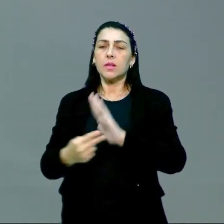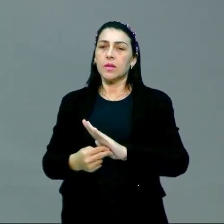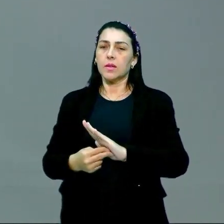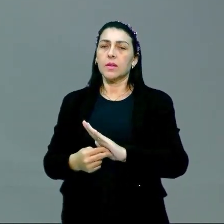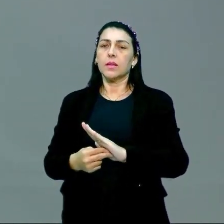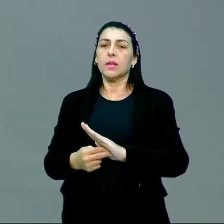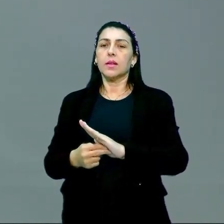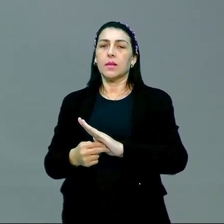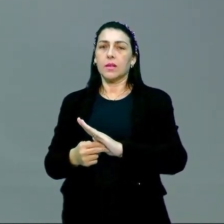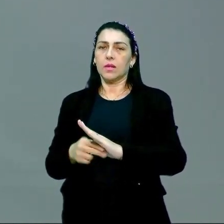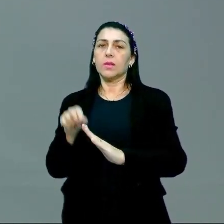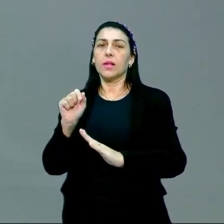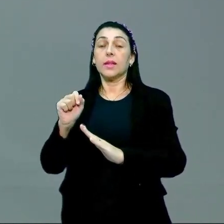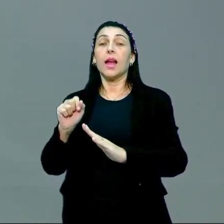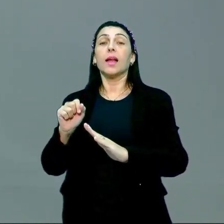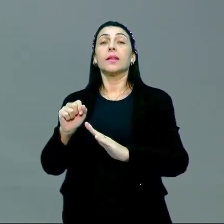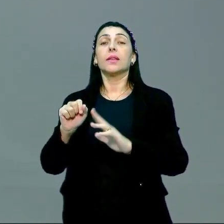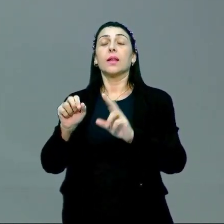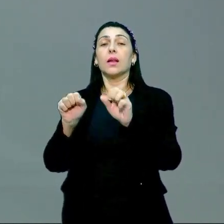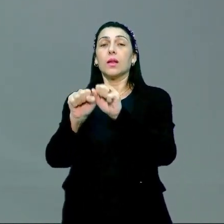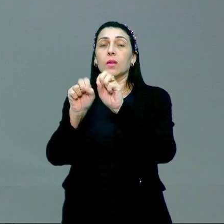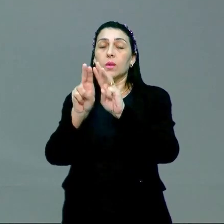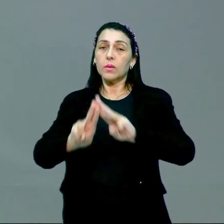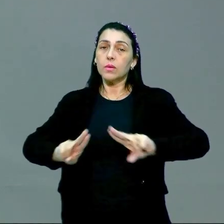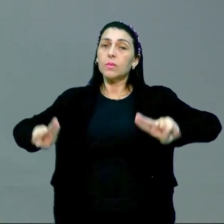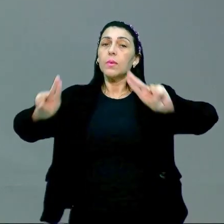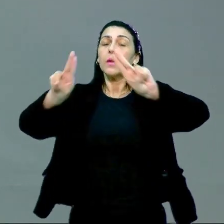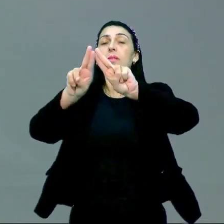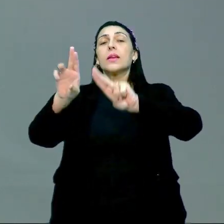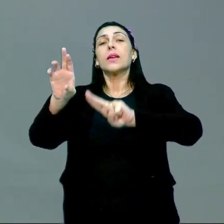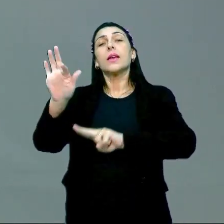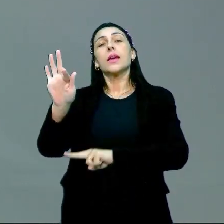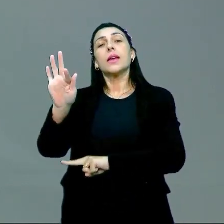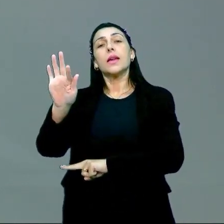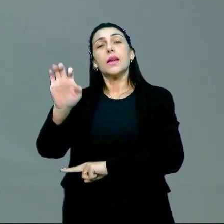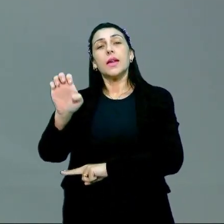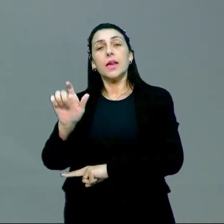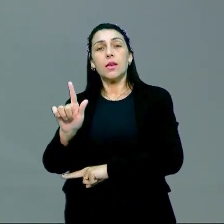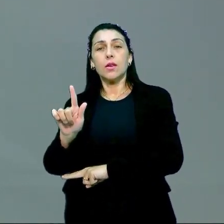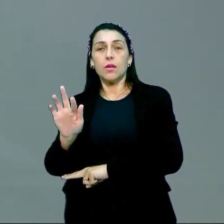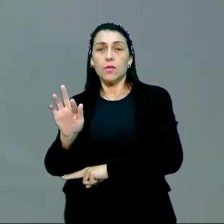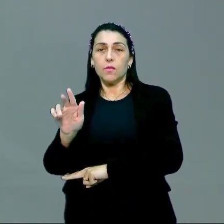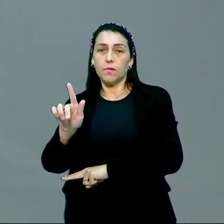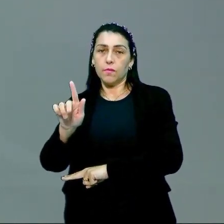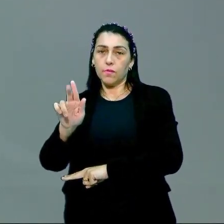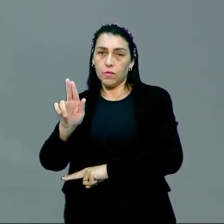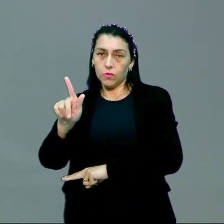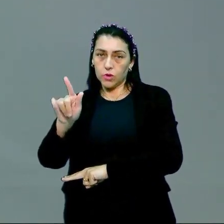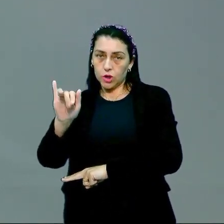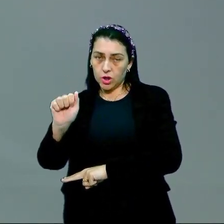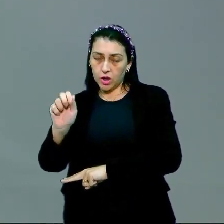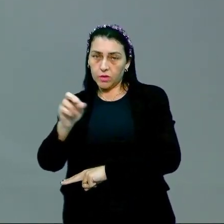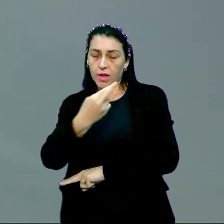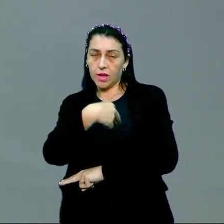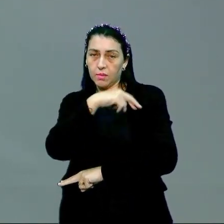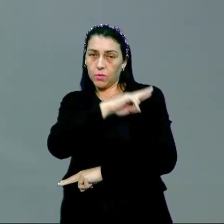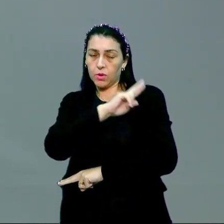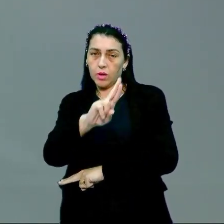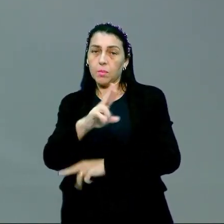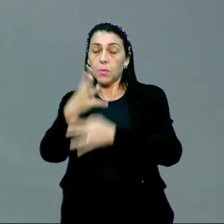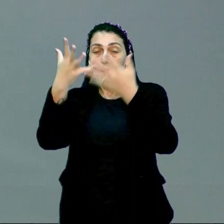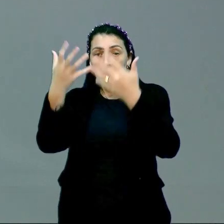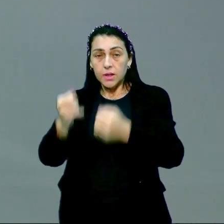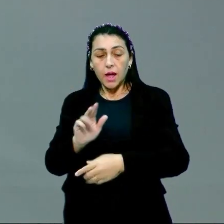Alto Comissariado das Nações Unidas para os Refugiados. Essa parte, né, esse órgão da ONU é responsável por